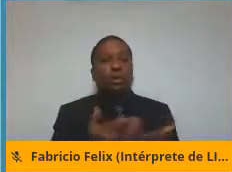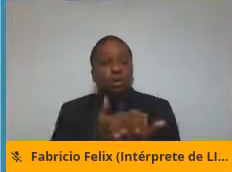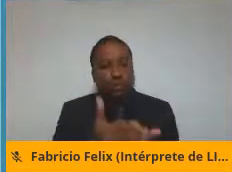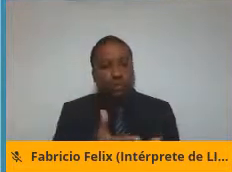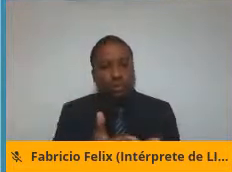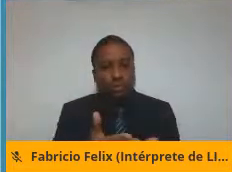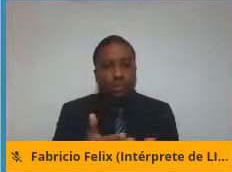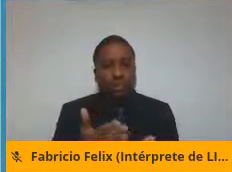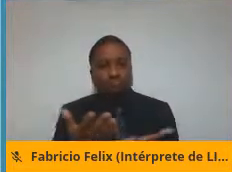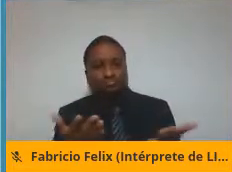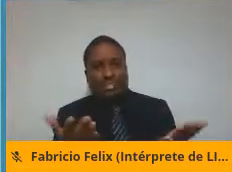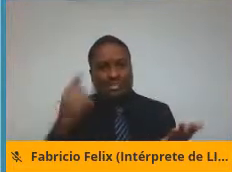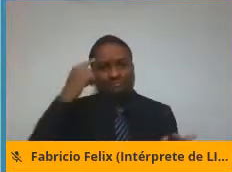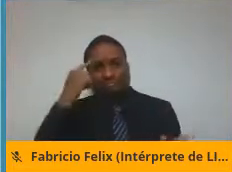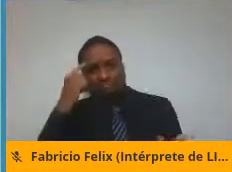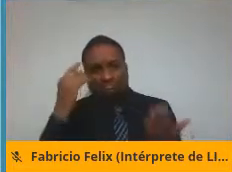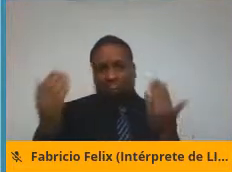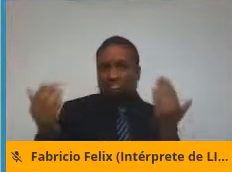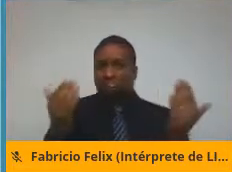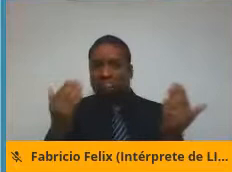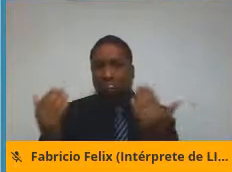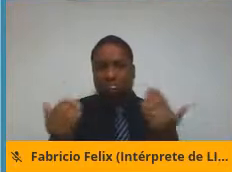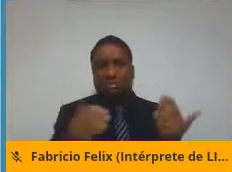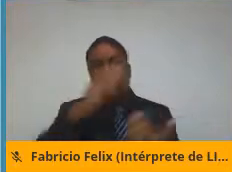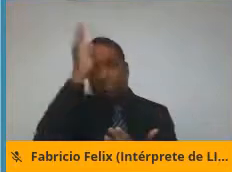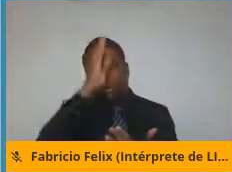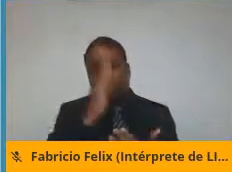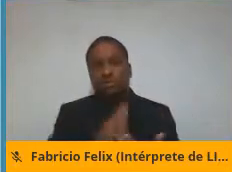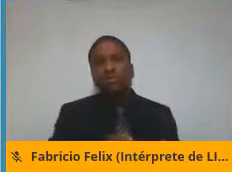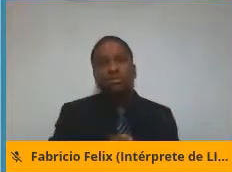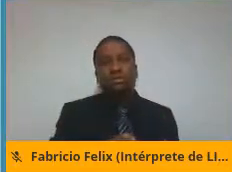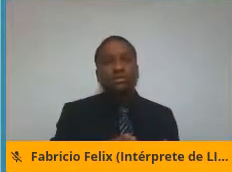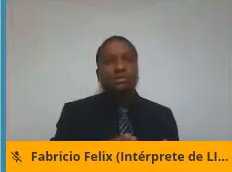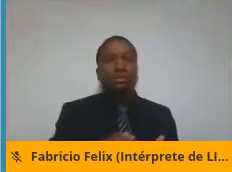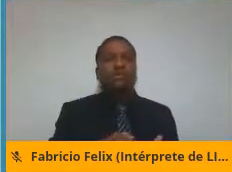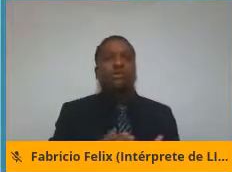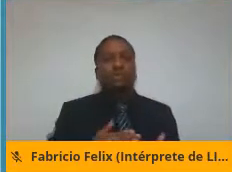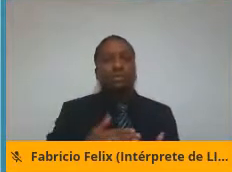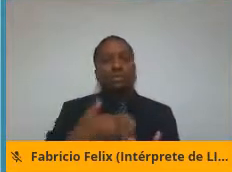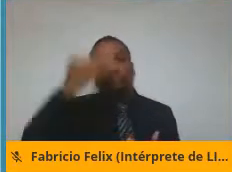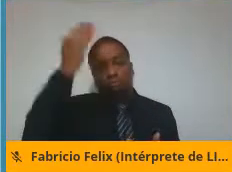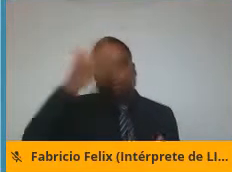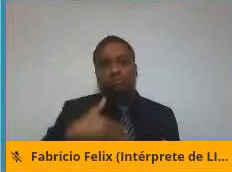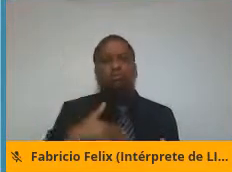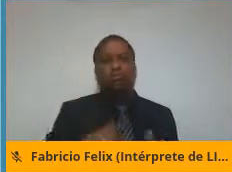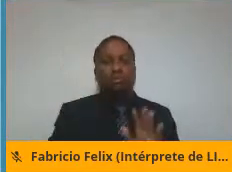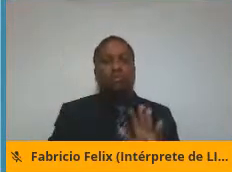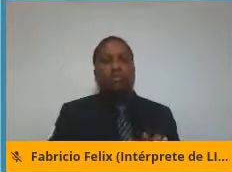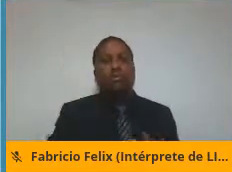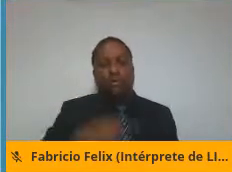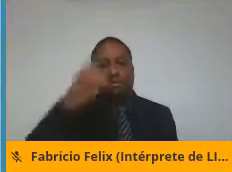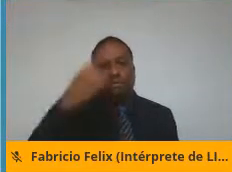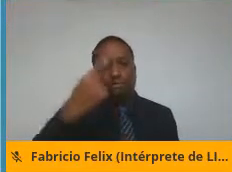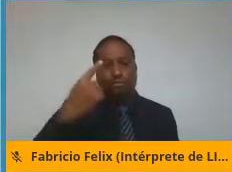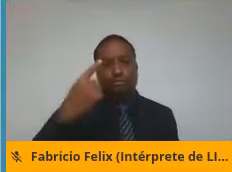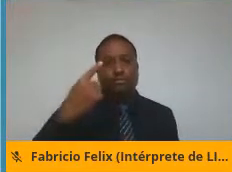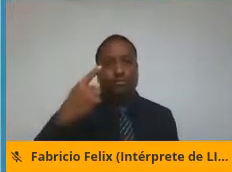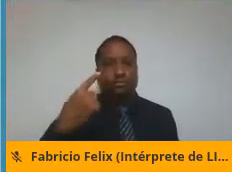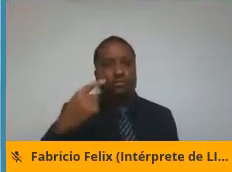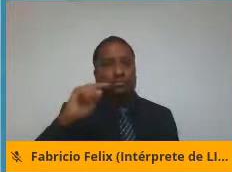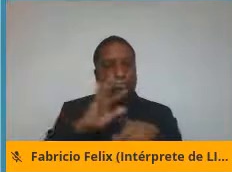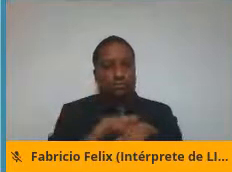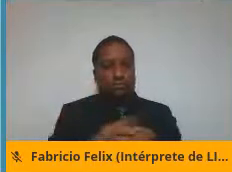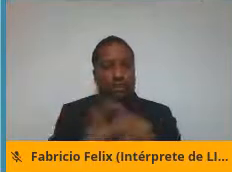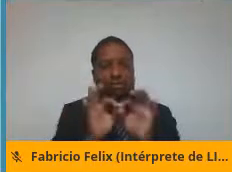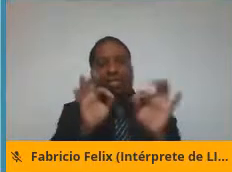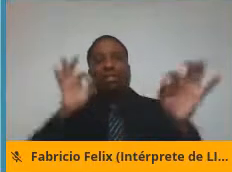meio que sem acreditar, o Brasil confirmou o primeiro caso da doença e nós começamos a nos preocupar, mas isso ficou um pouco longe,